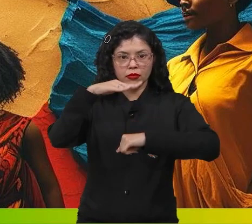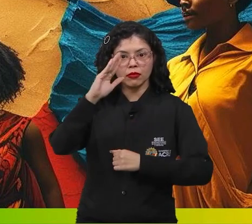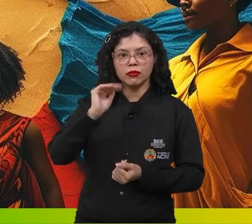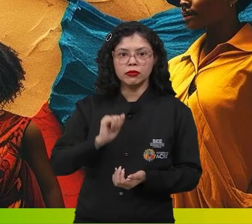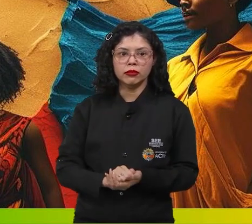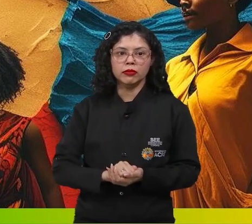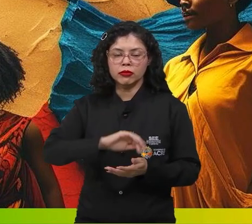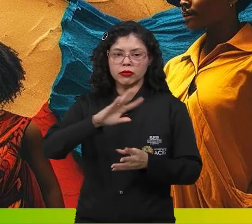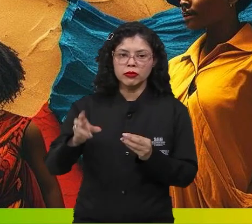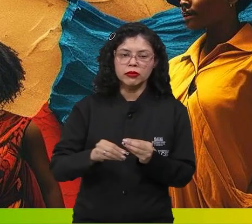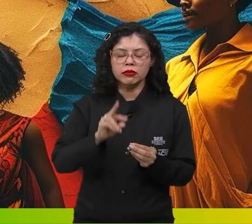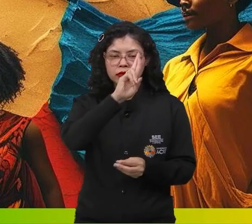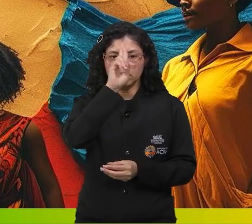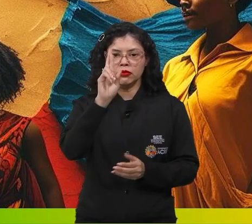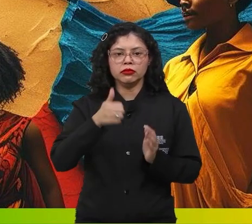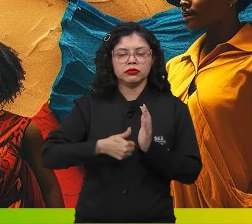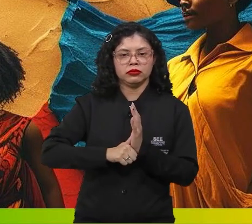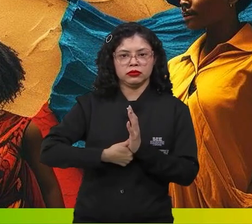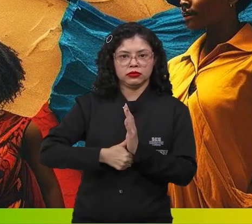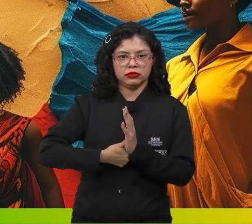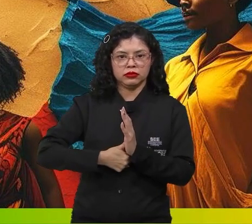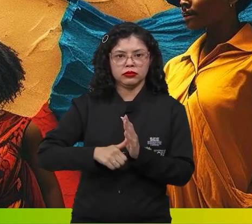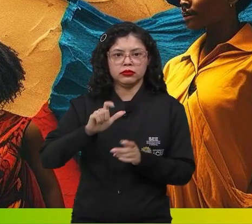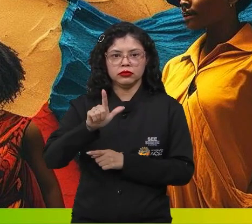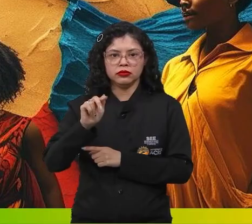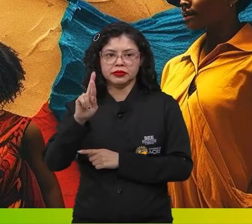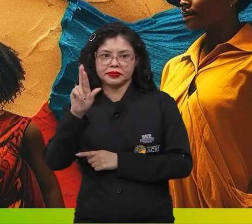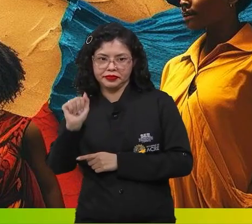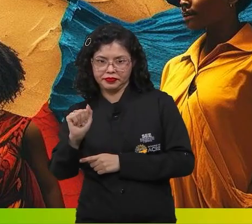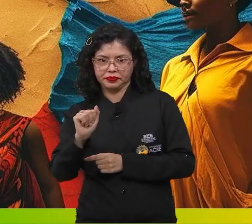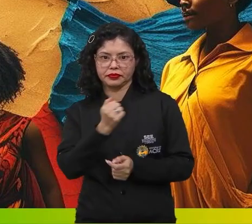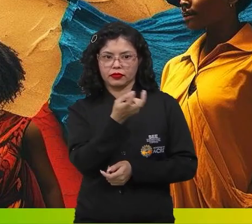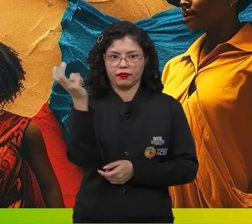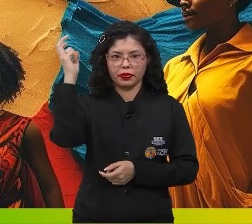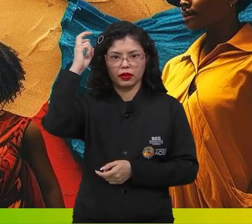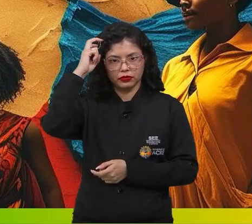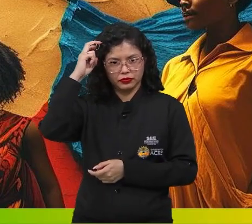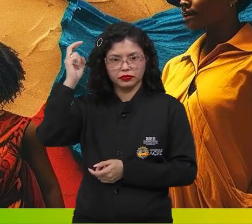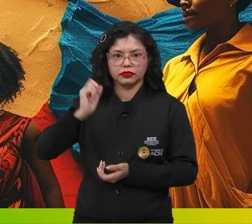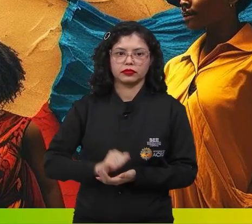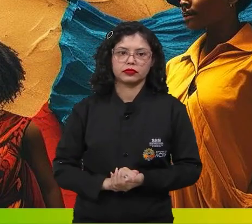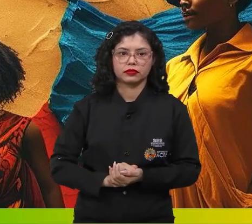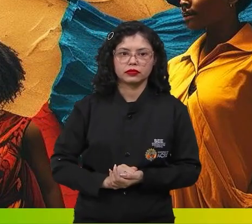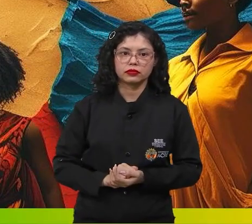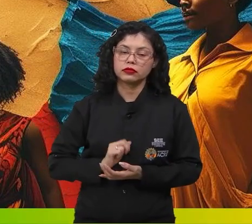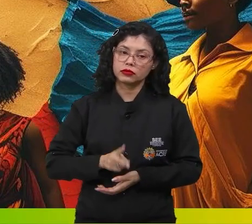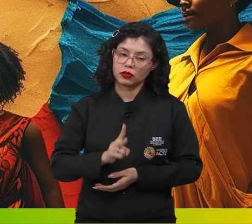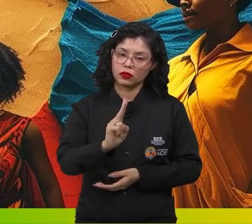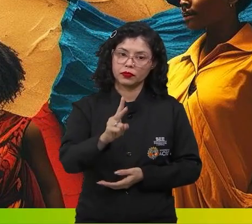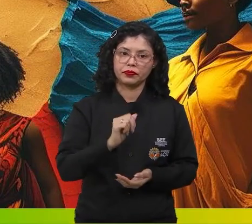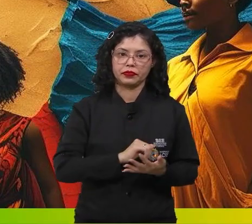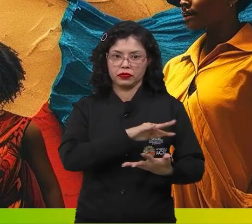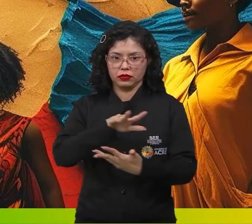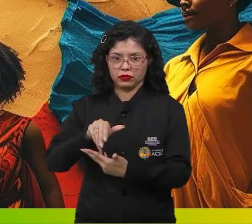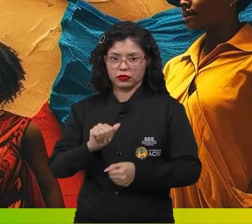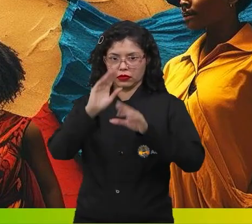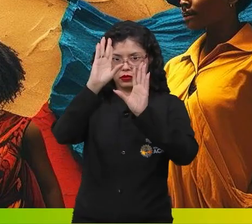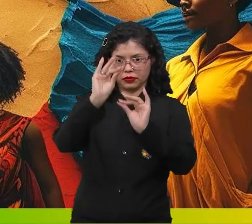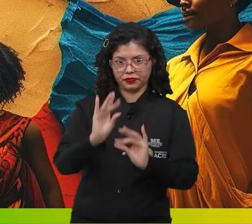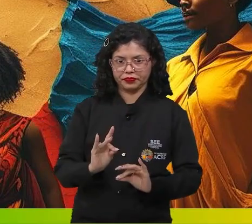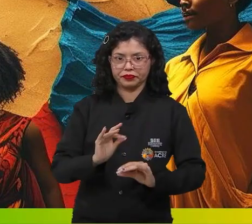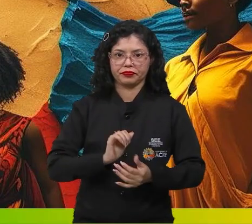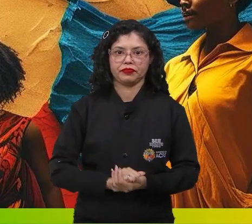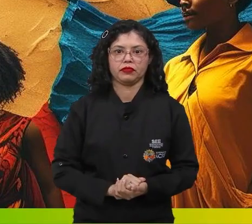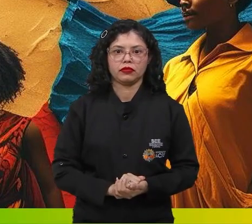rede complexa de histórias, identidades e legados culturais que continuam a moldar o